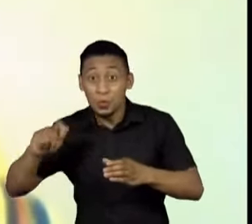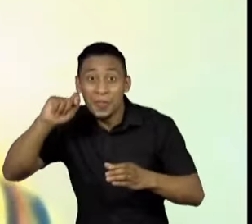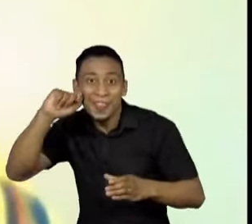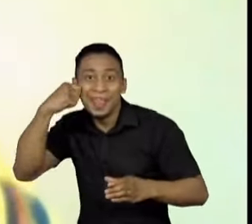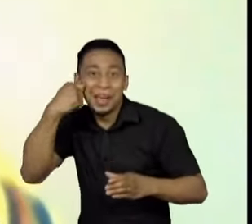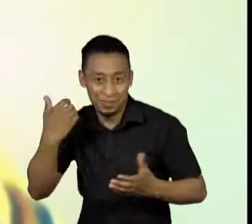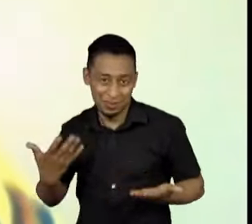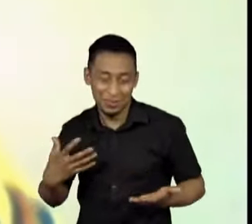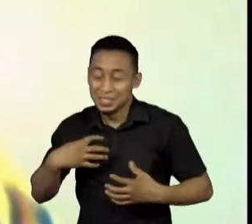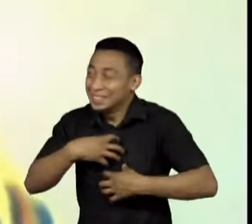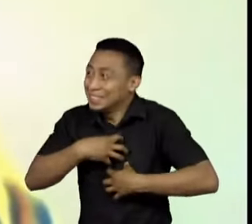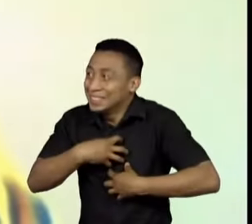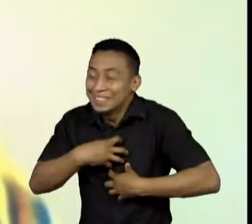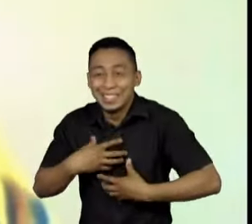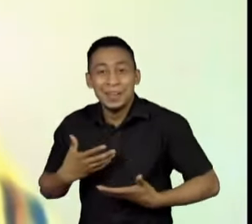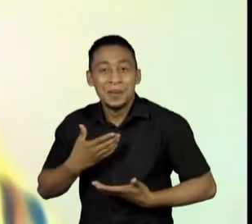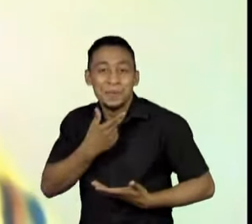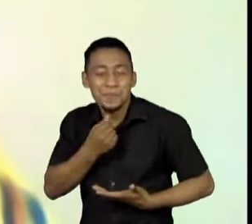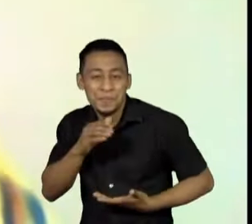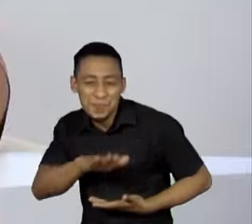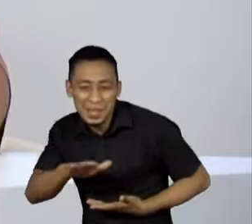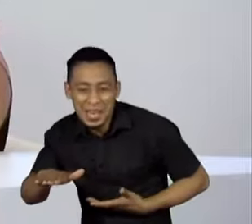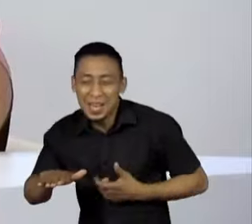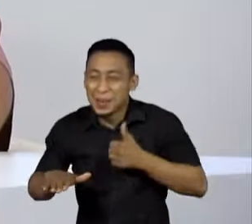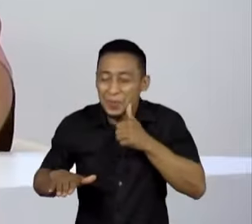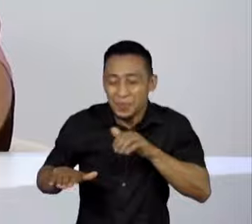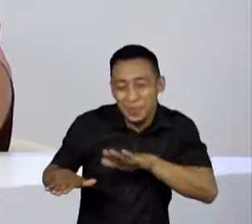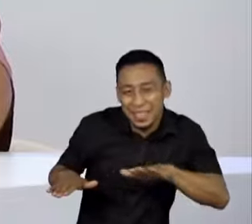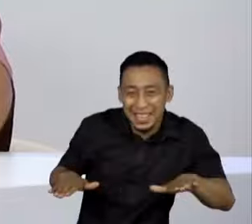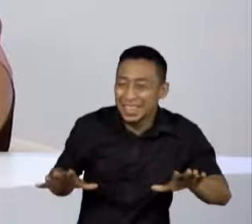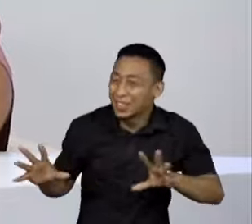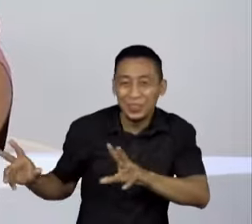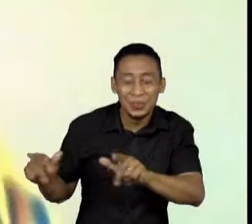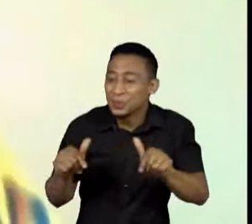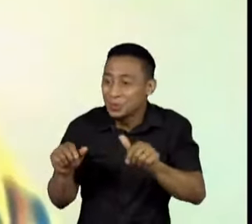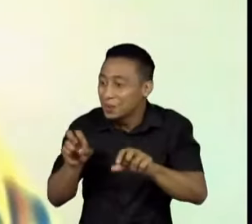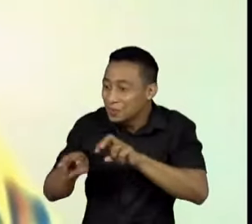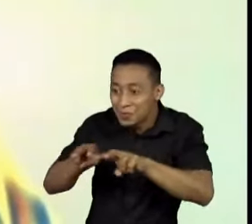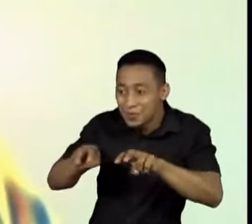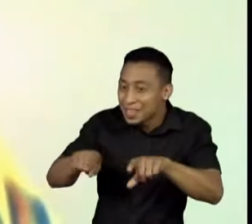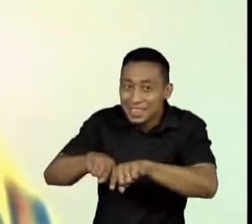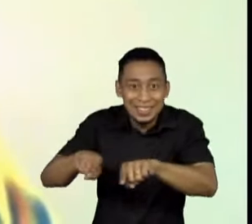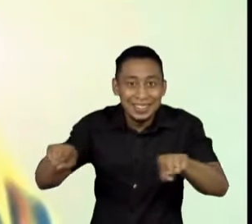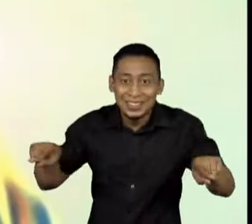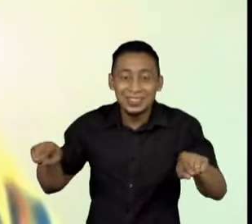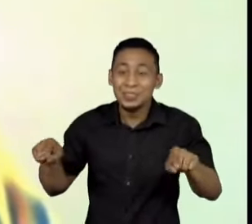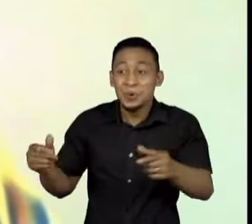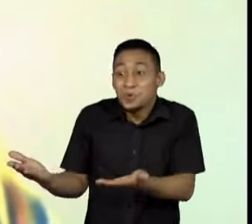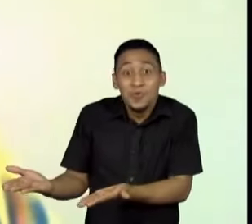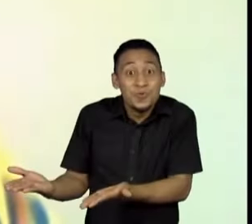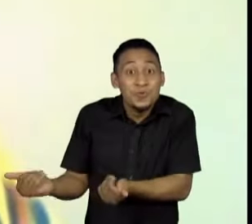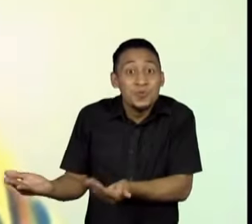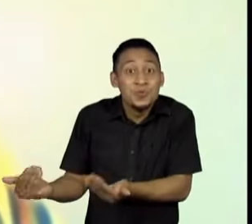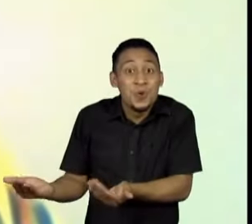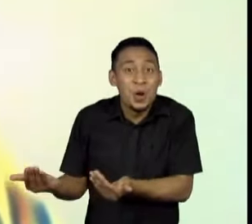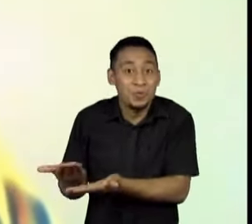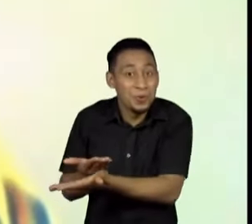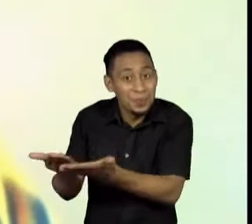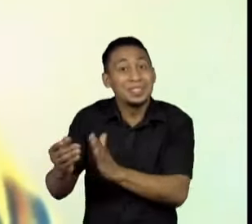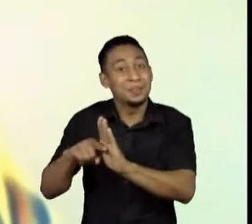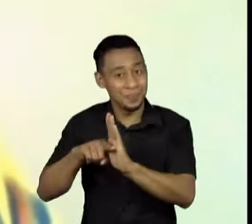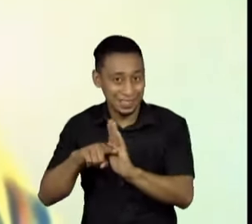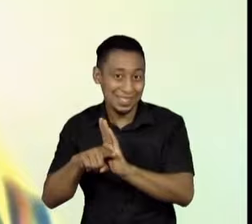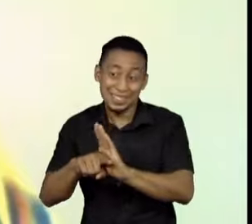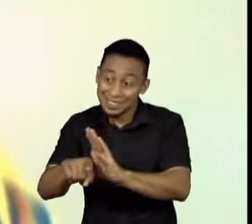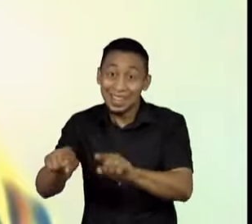tenho uma idade, que eu posso chamar todo mundo de meninas. Então, nós vemos meninos e meninas muito jovens, né?